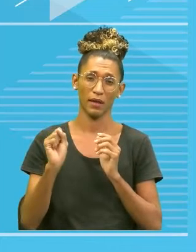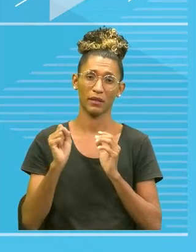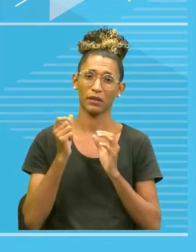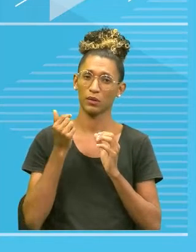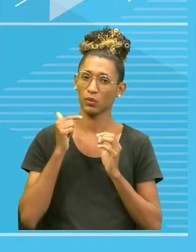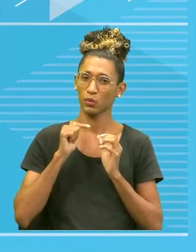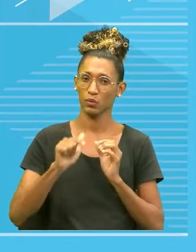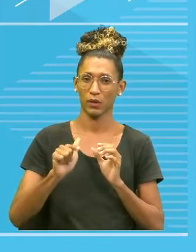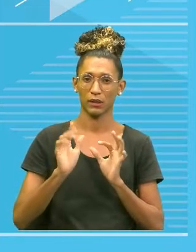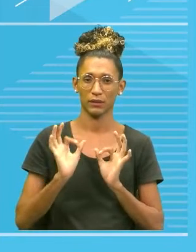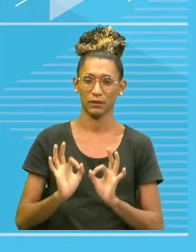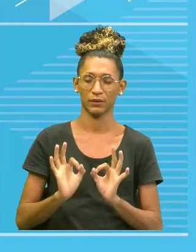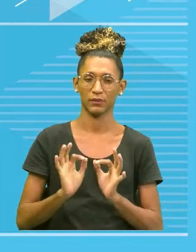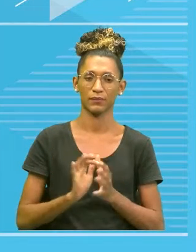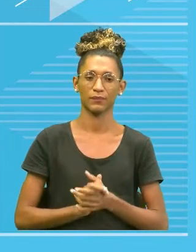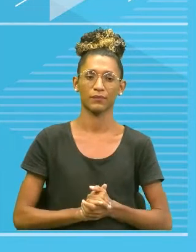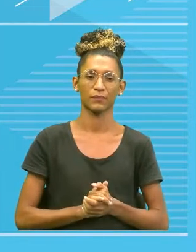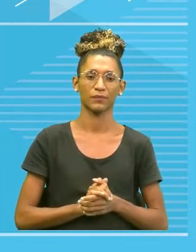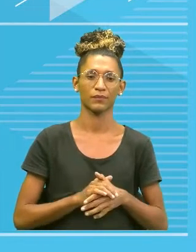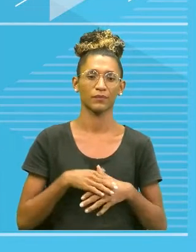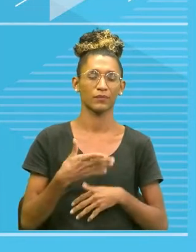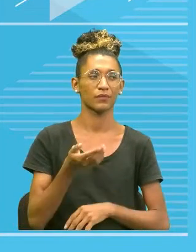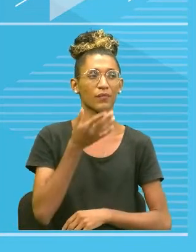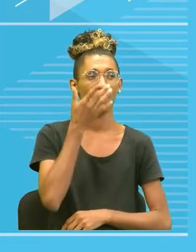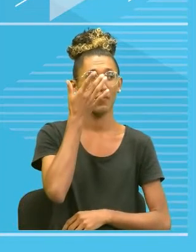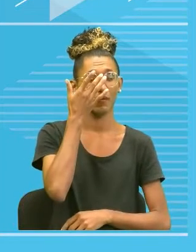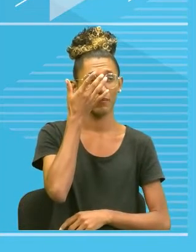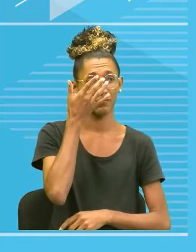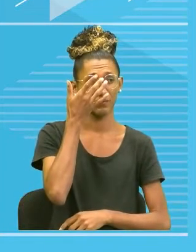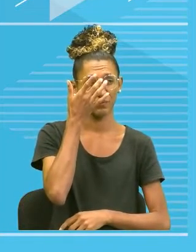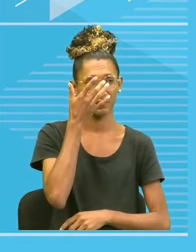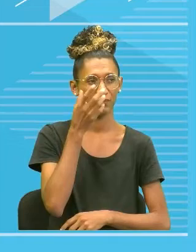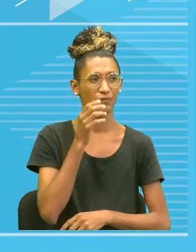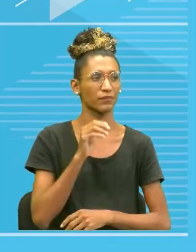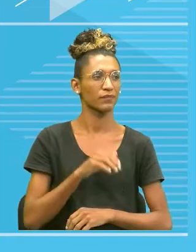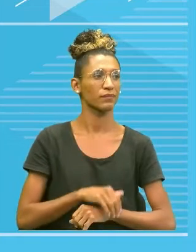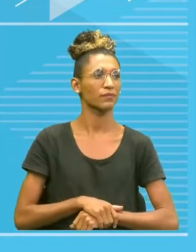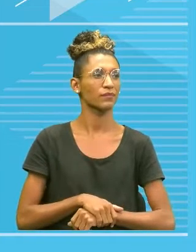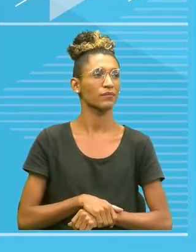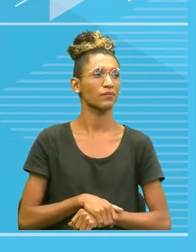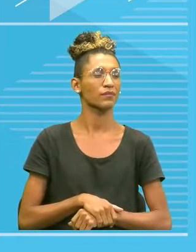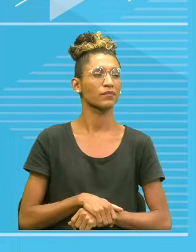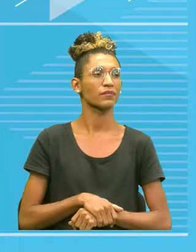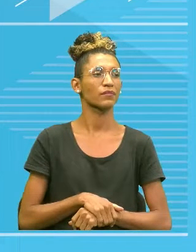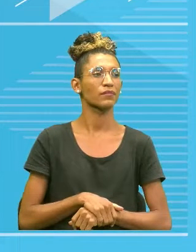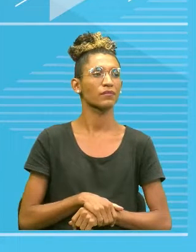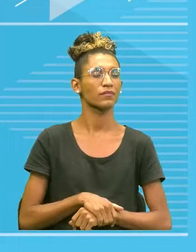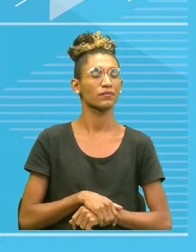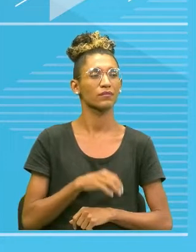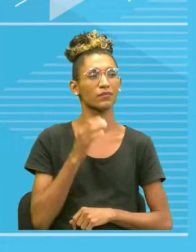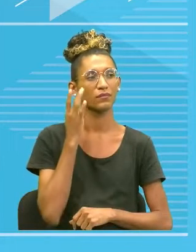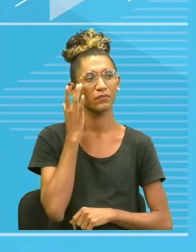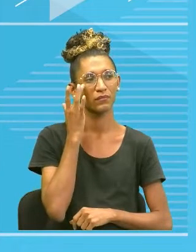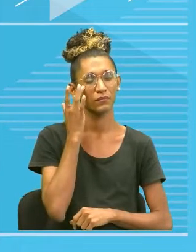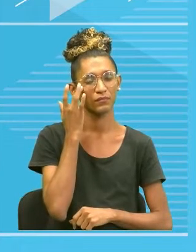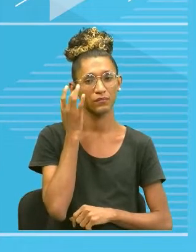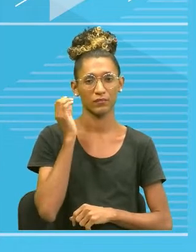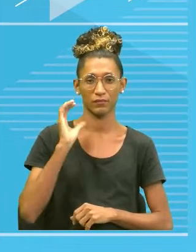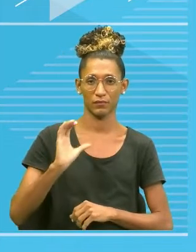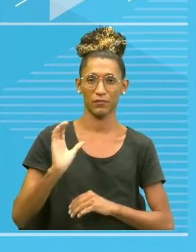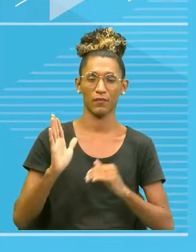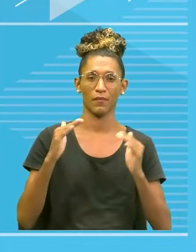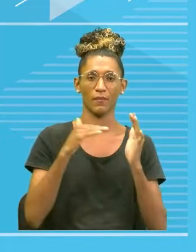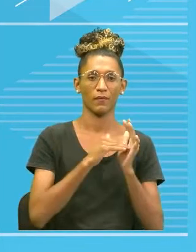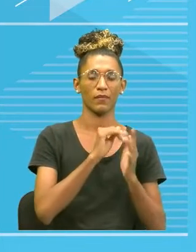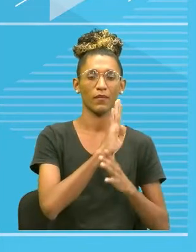uma diminuição isocórica. Ele tem o mesmo volume agora, porém, de C para B, ele